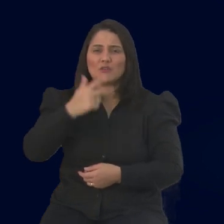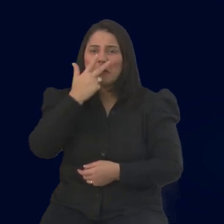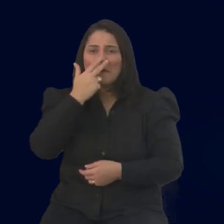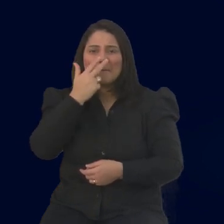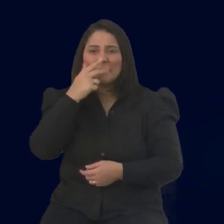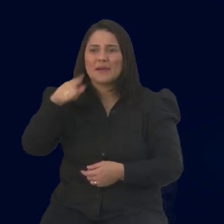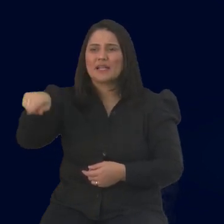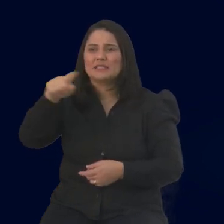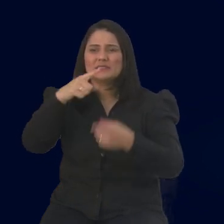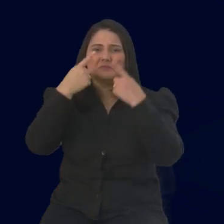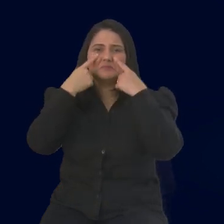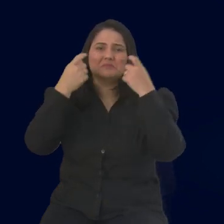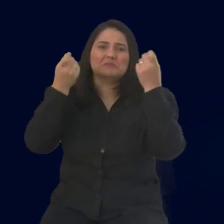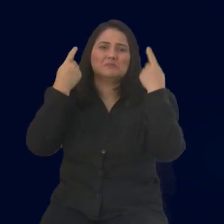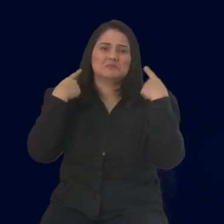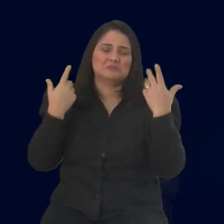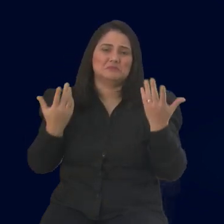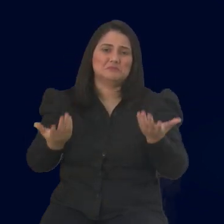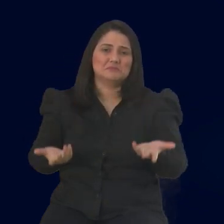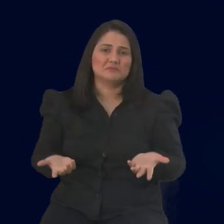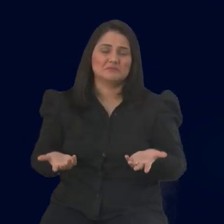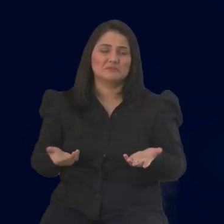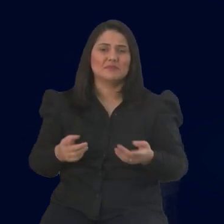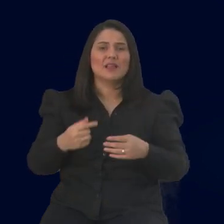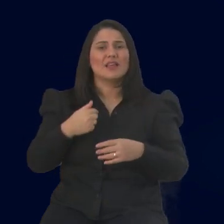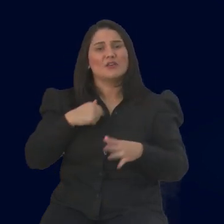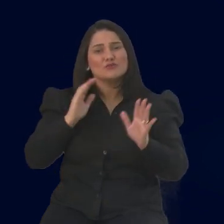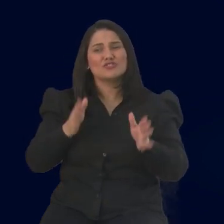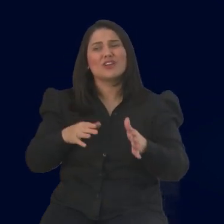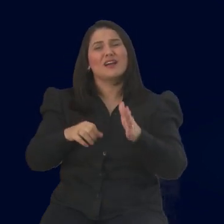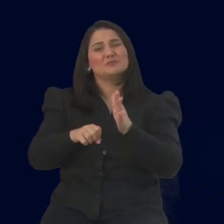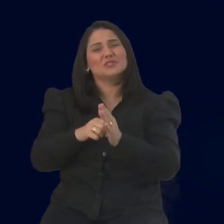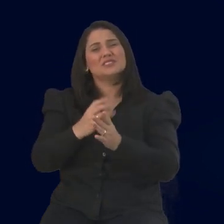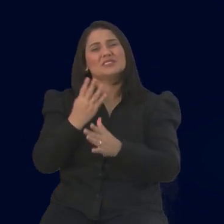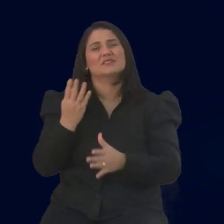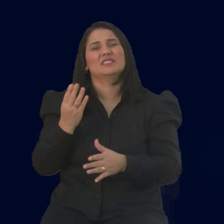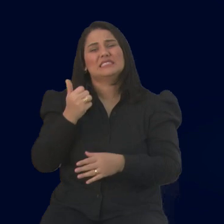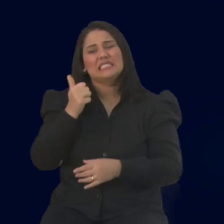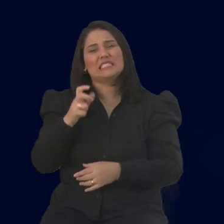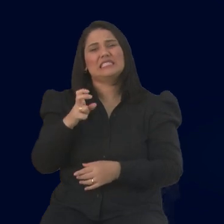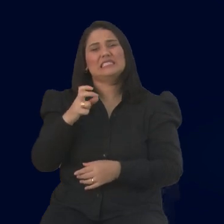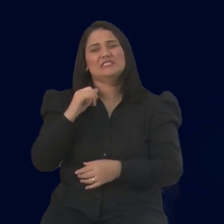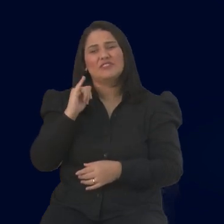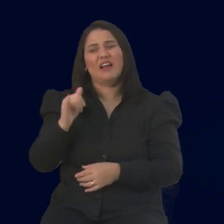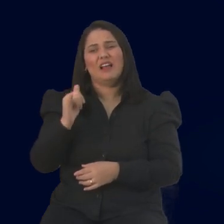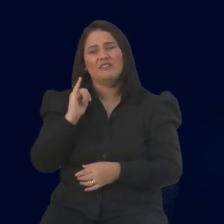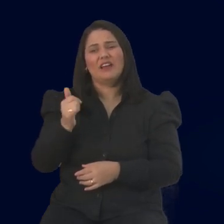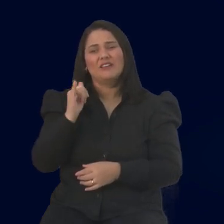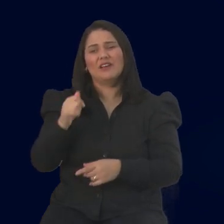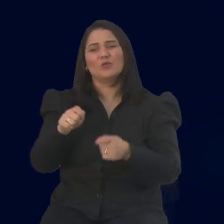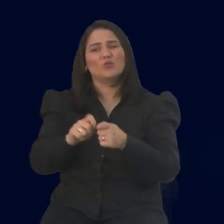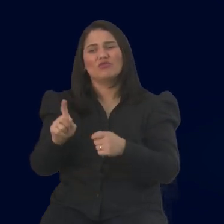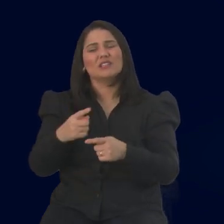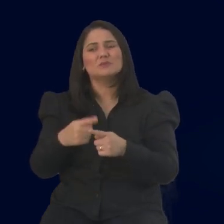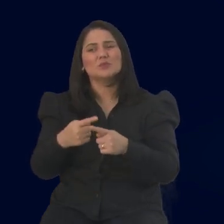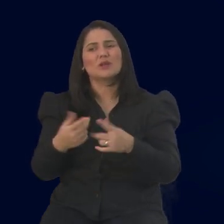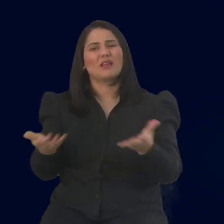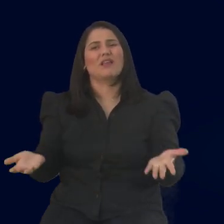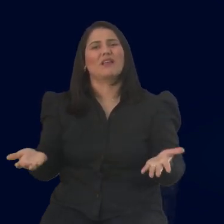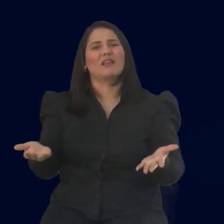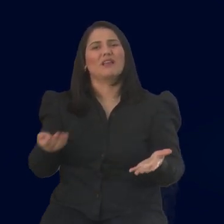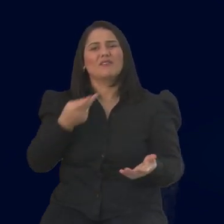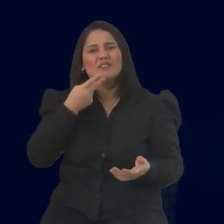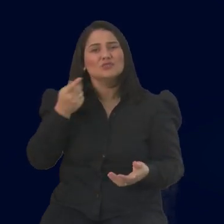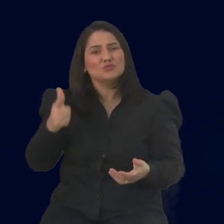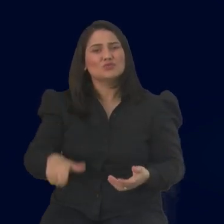outro. Mas eu já falei 15 vezes, por que que ele não faz? Será que eu tenho que repetir? Alguém já se